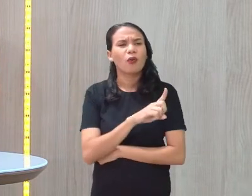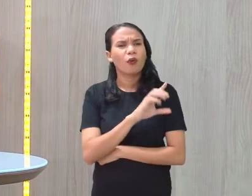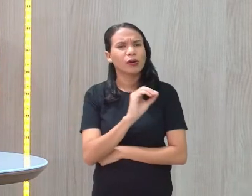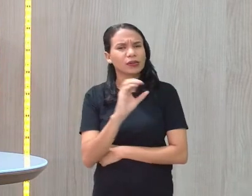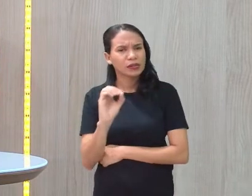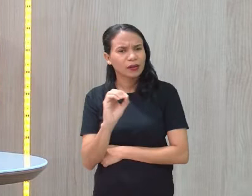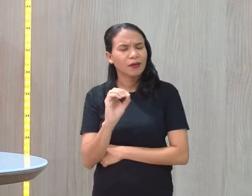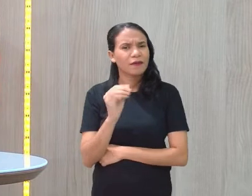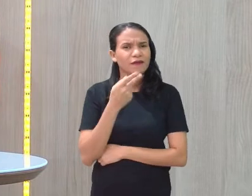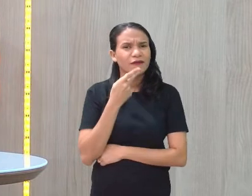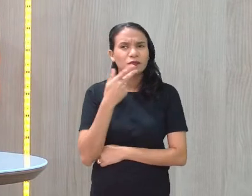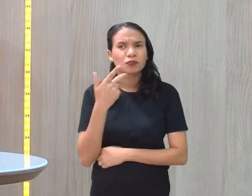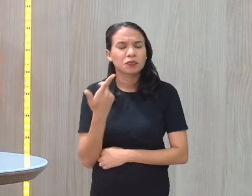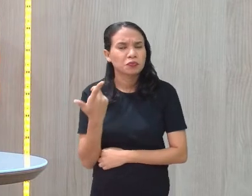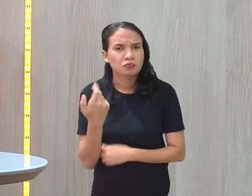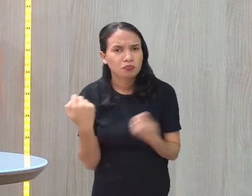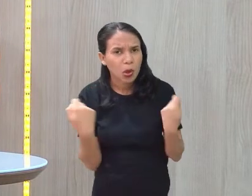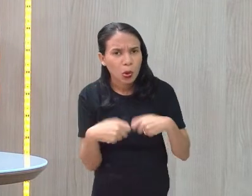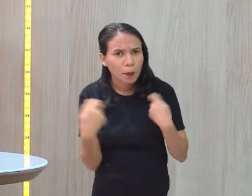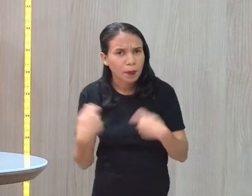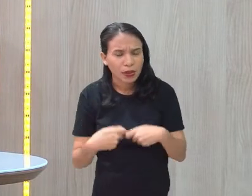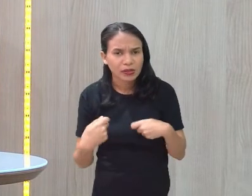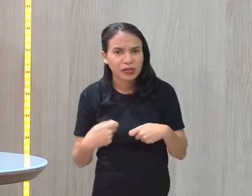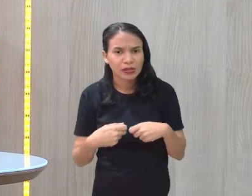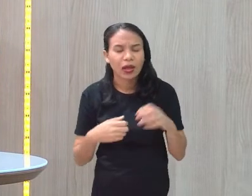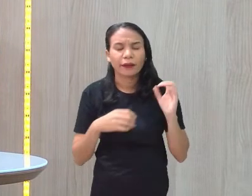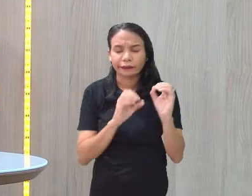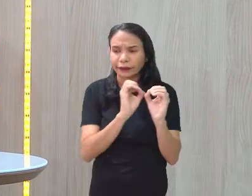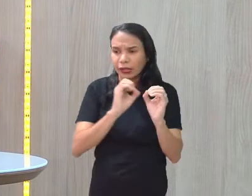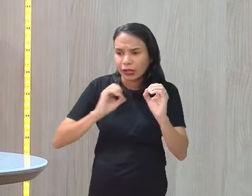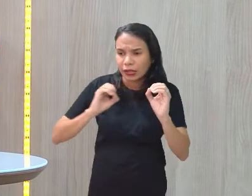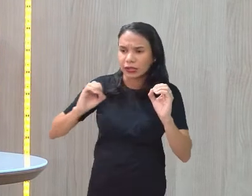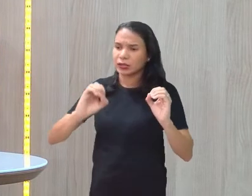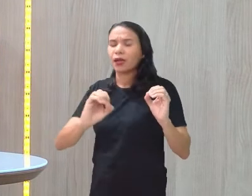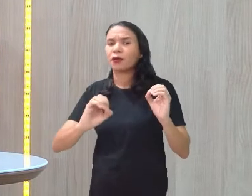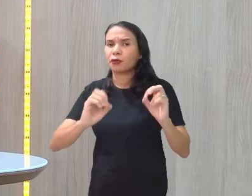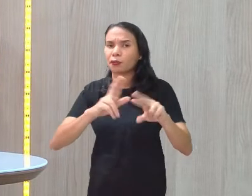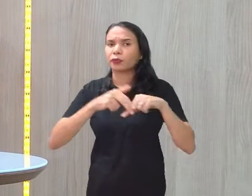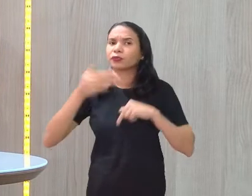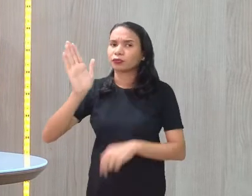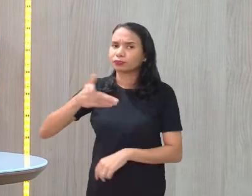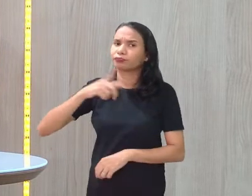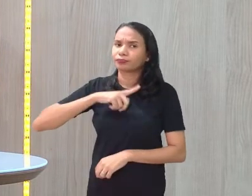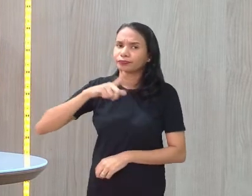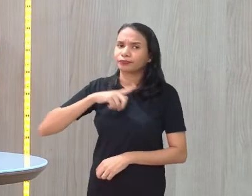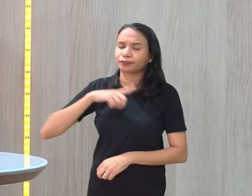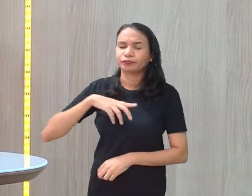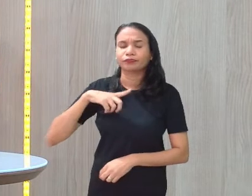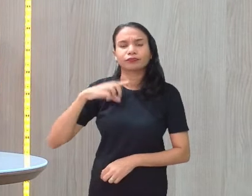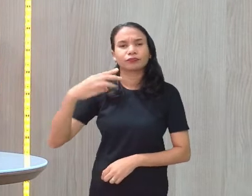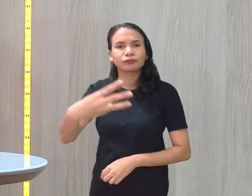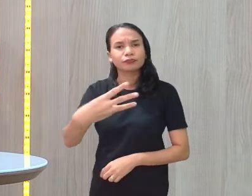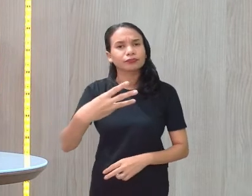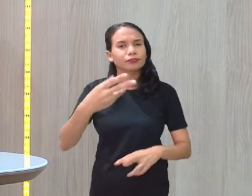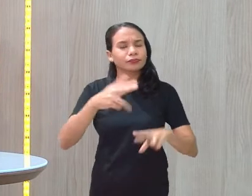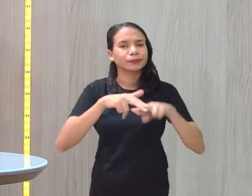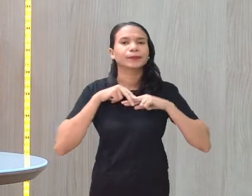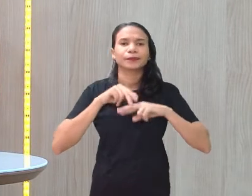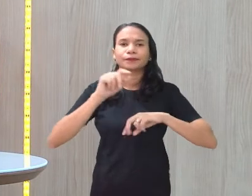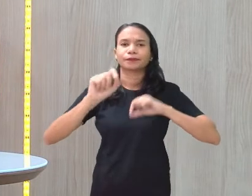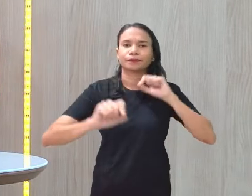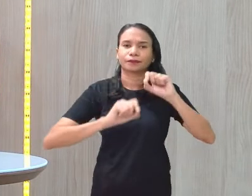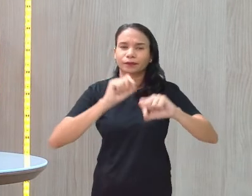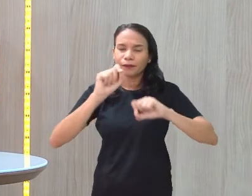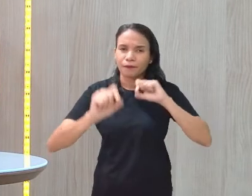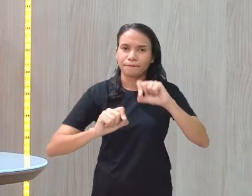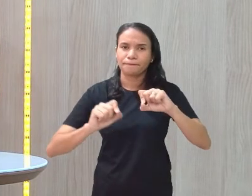viu que não há necessidade de você colocar mais zero, porque você já tem um 3 ali depois da vírgula, né?